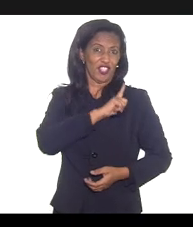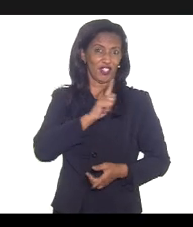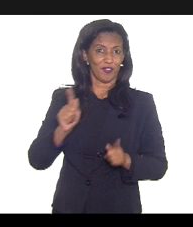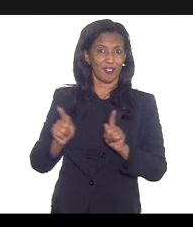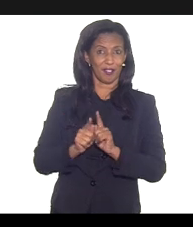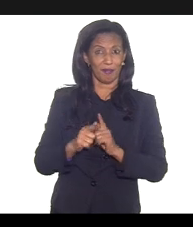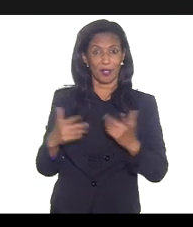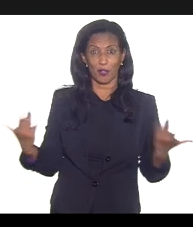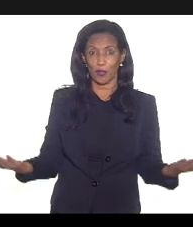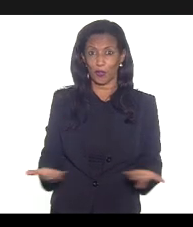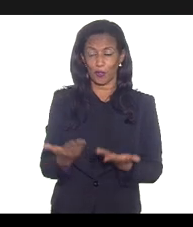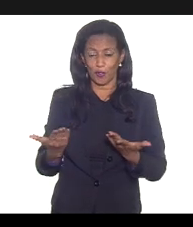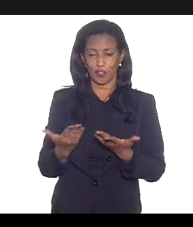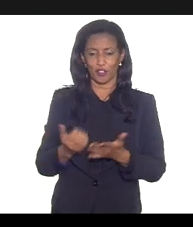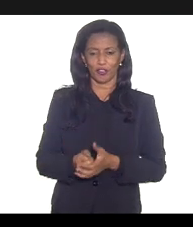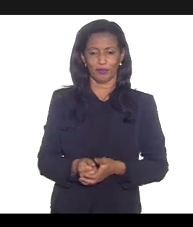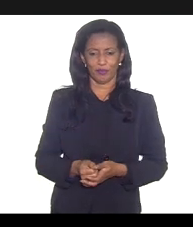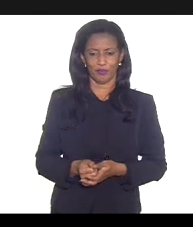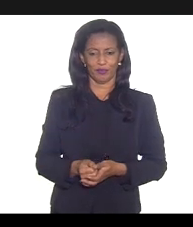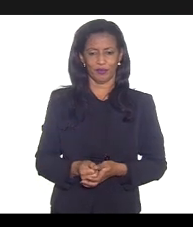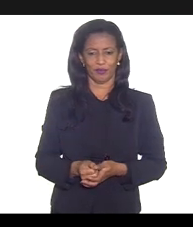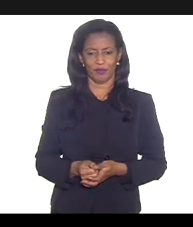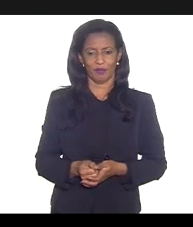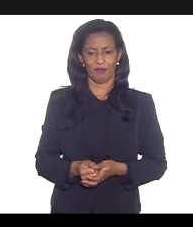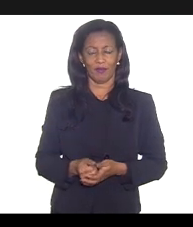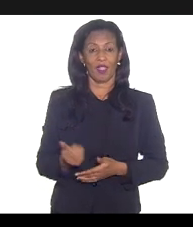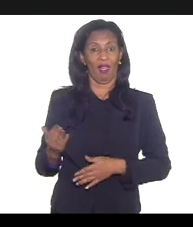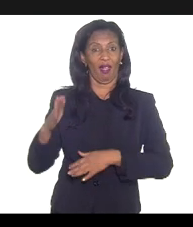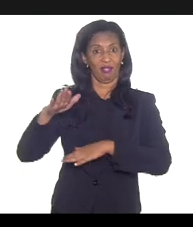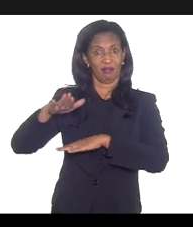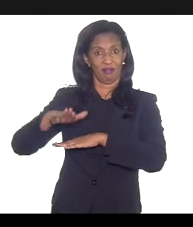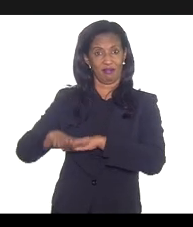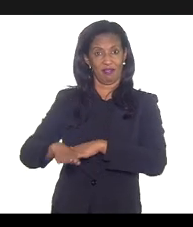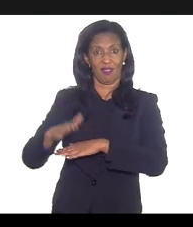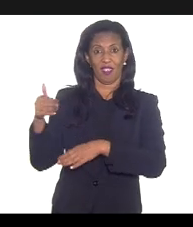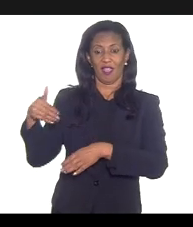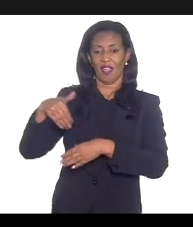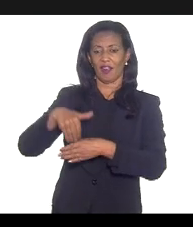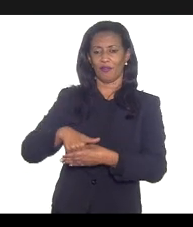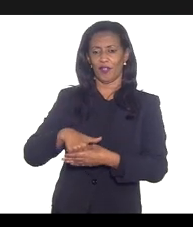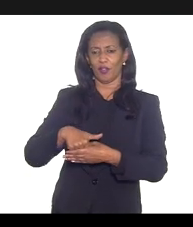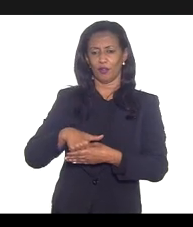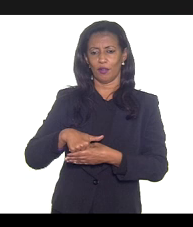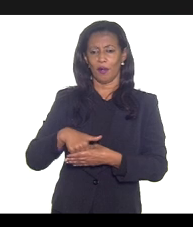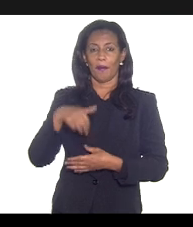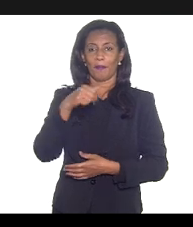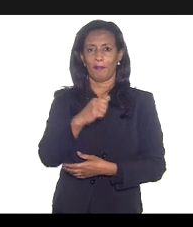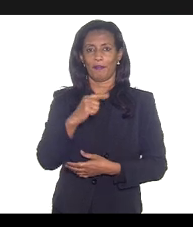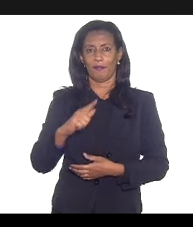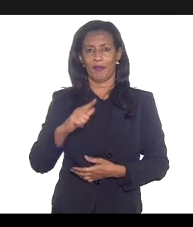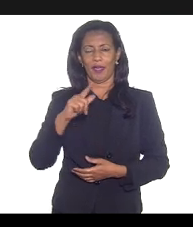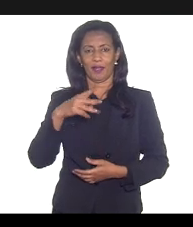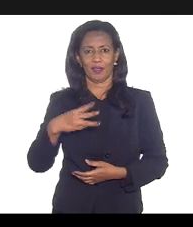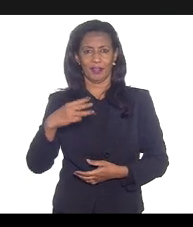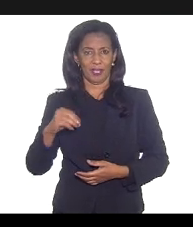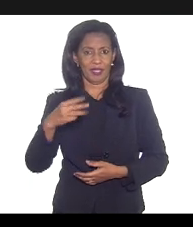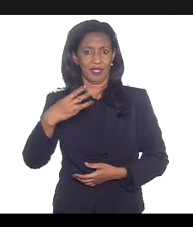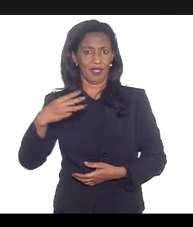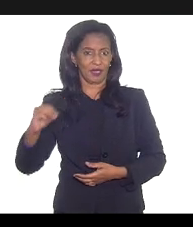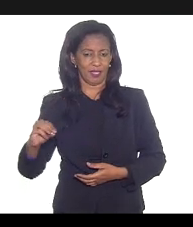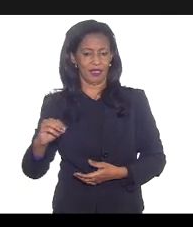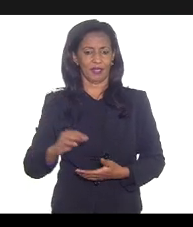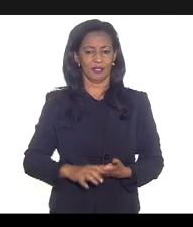gente vai ter aqui, logo no início do plenário da Alerj, a votação do PL 3030, que garante aí